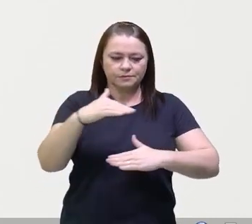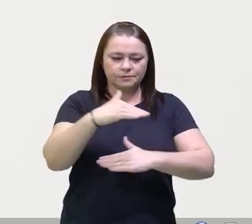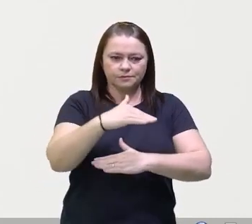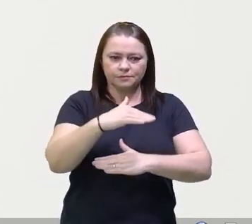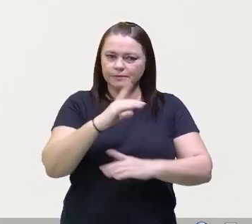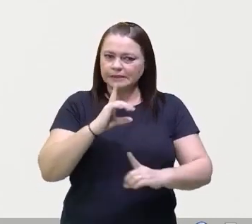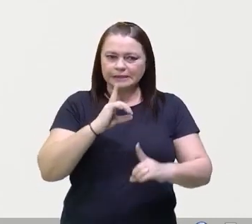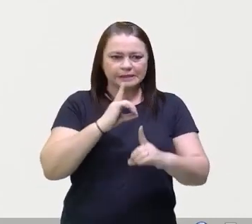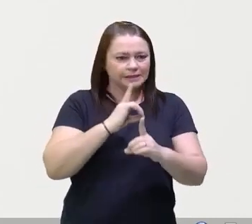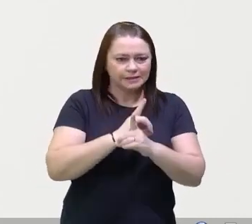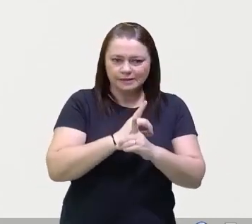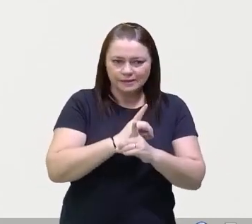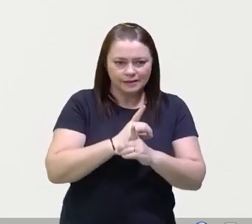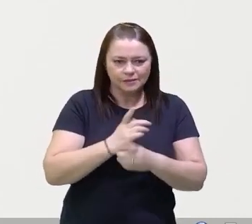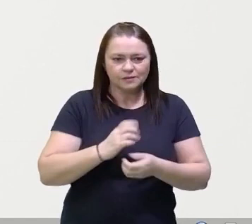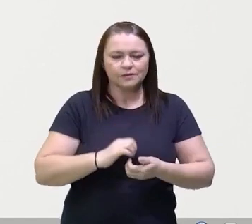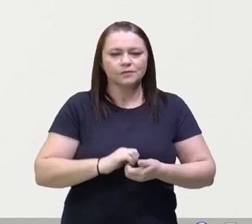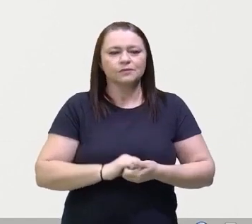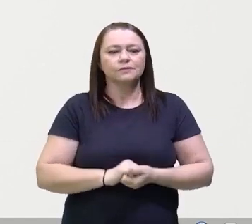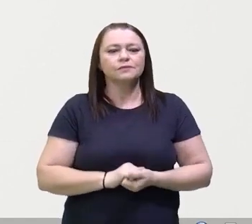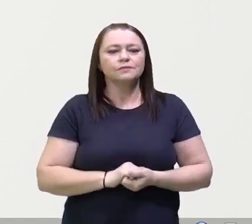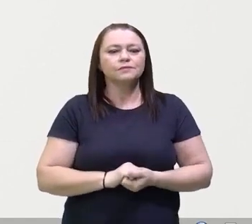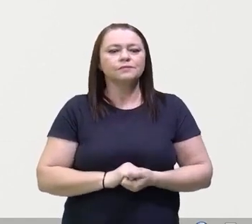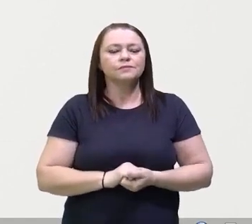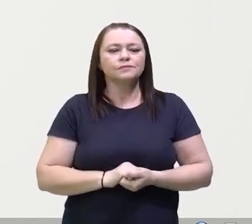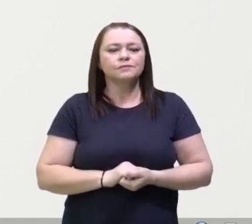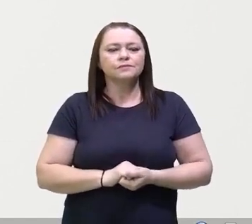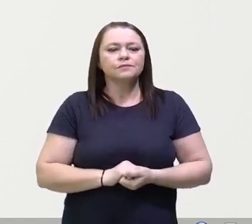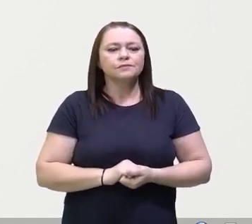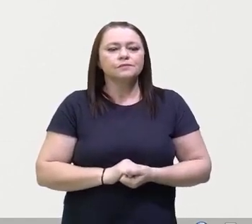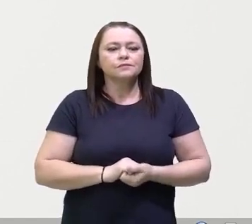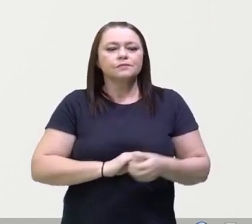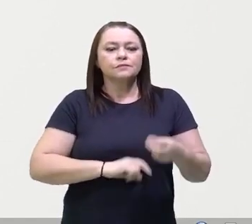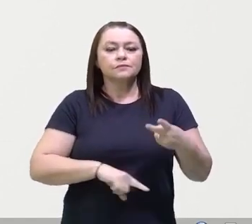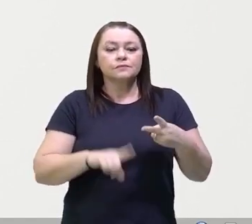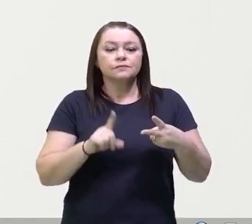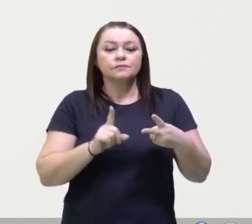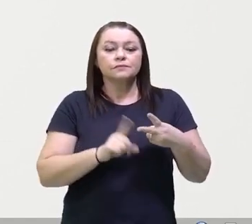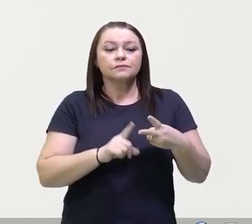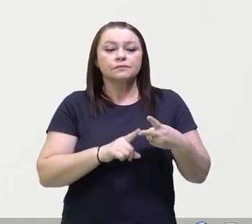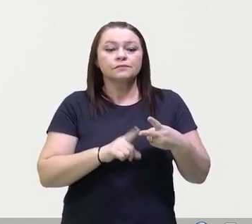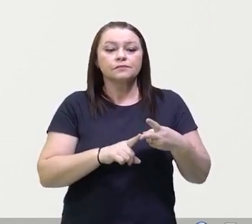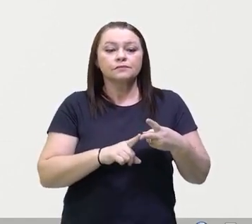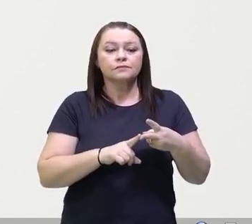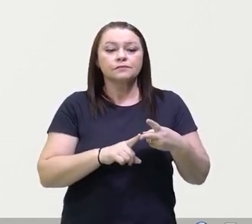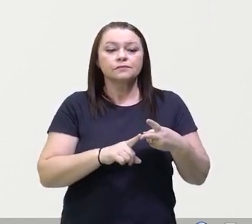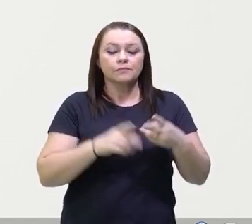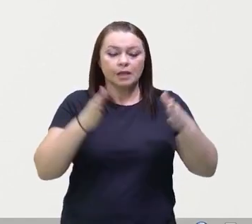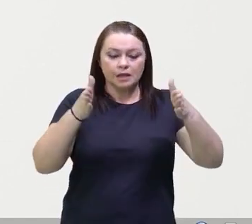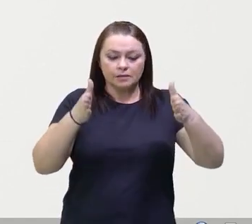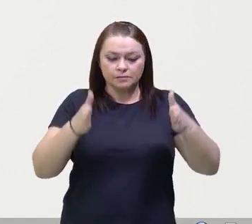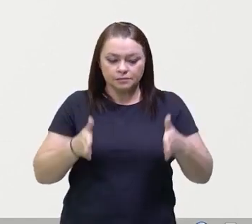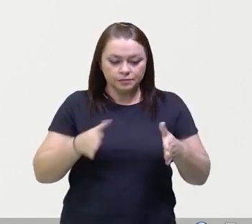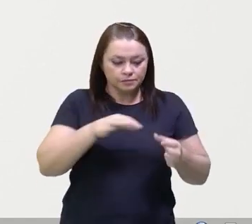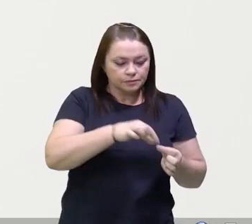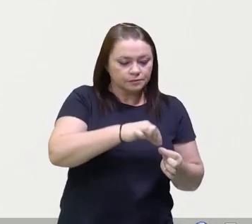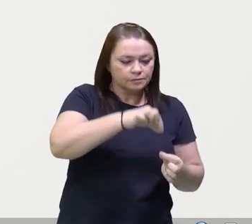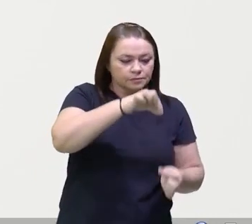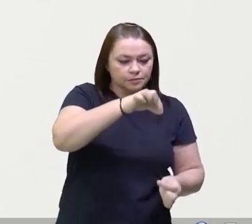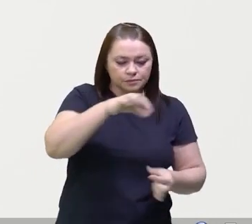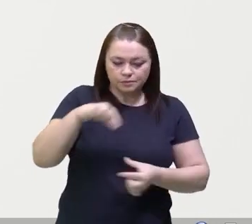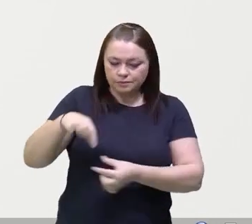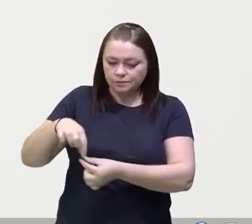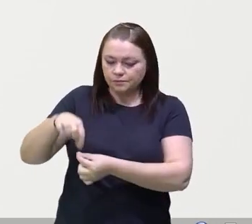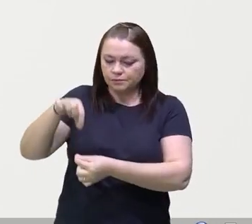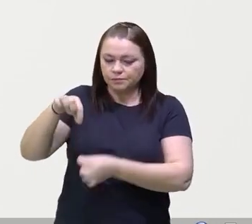então, lados opostos paralelos, ok? Da mesma forma, lados opostos com medidas